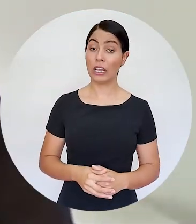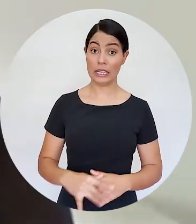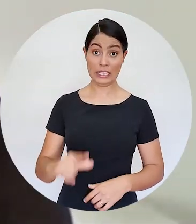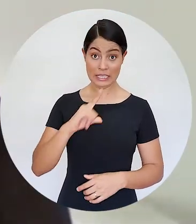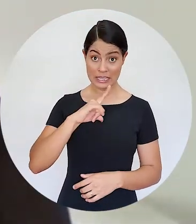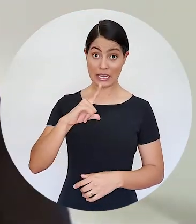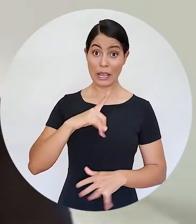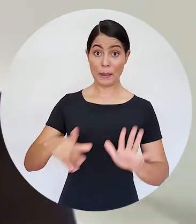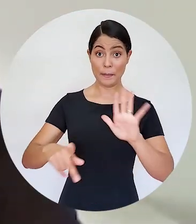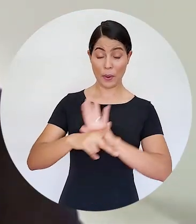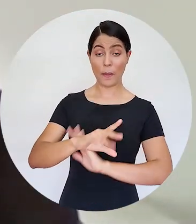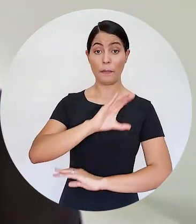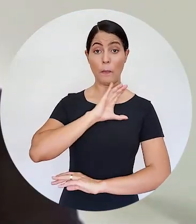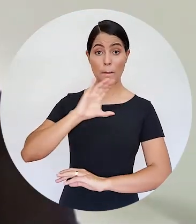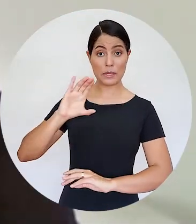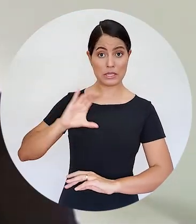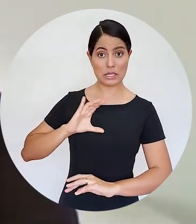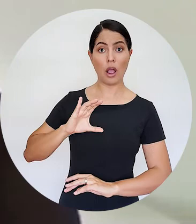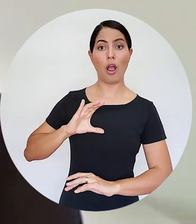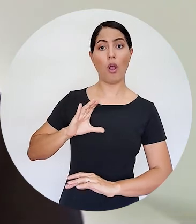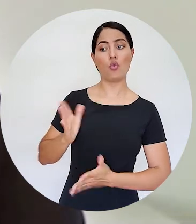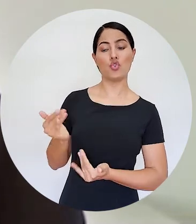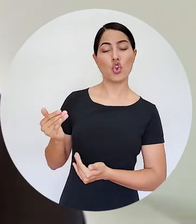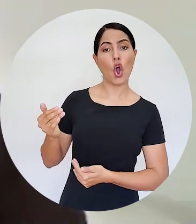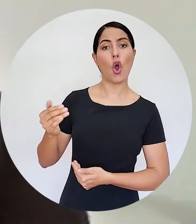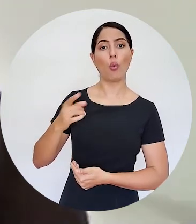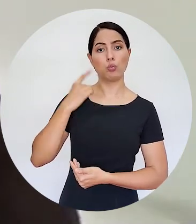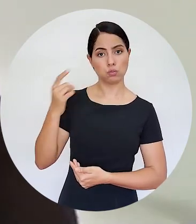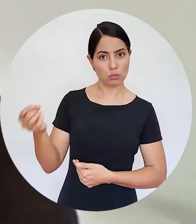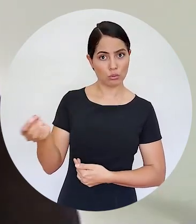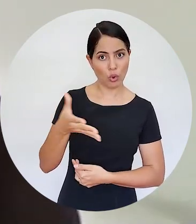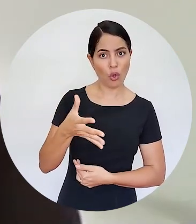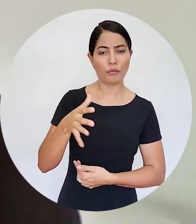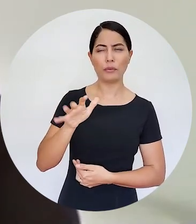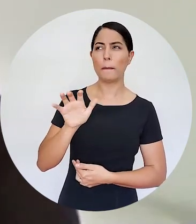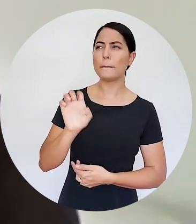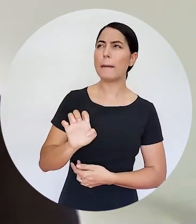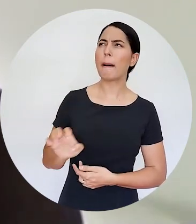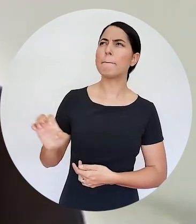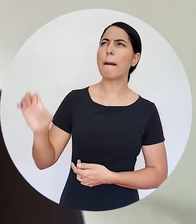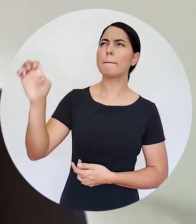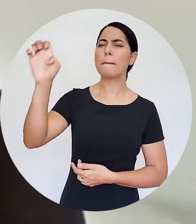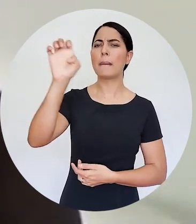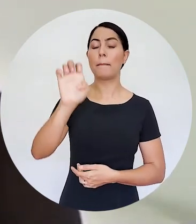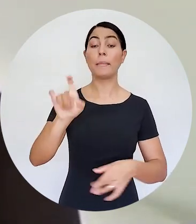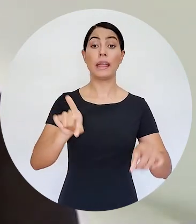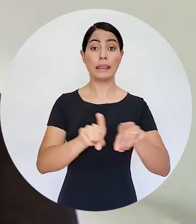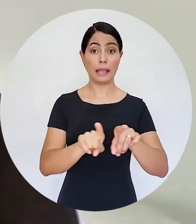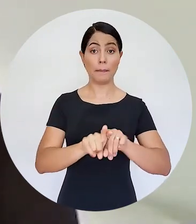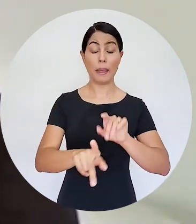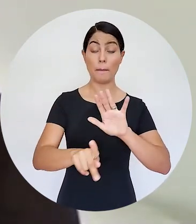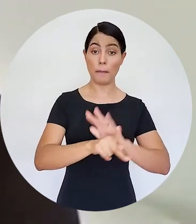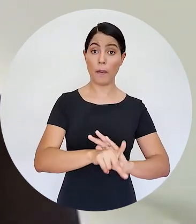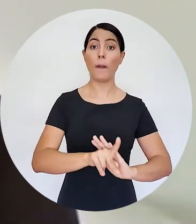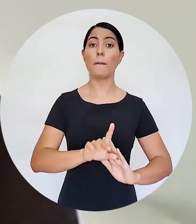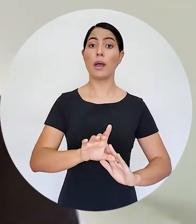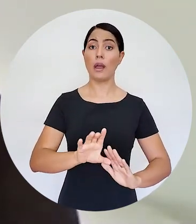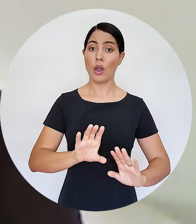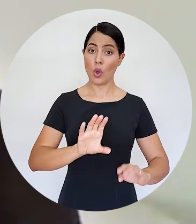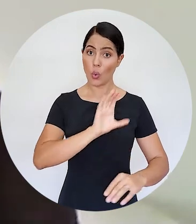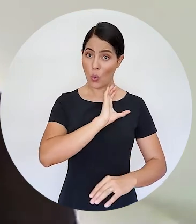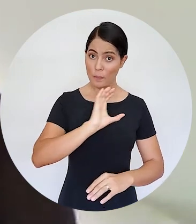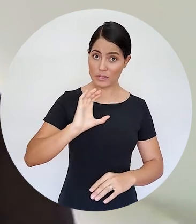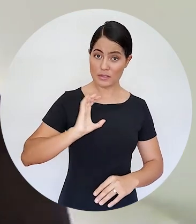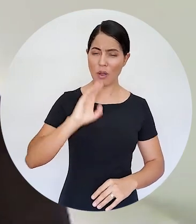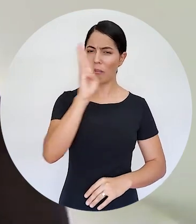as comissões jovens de cada estado e aí formou no Colégio Presidente quanto a comissão nacional da advocacia